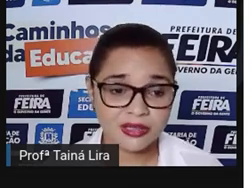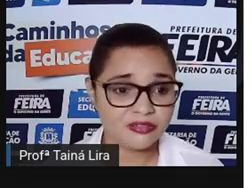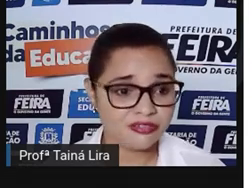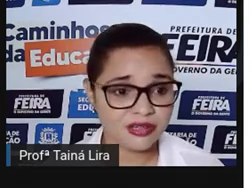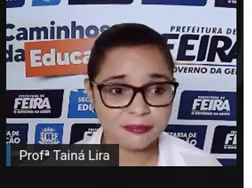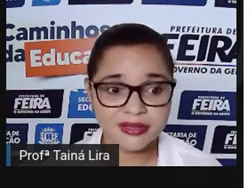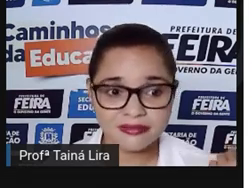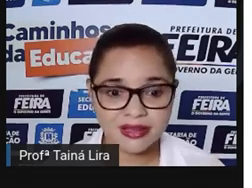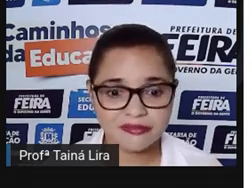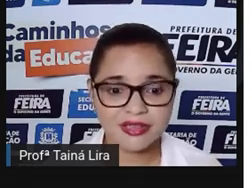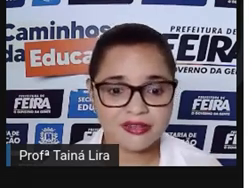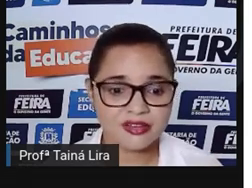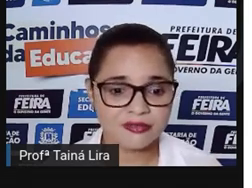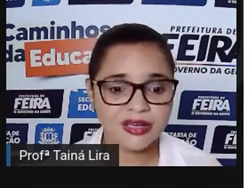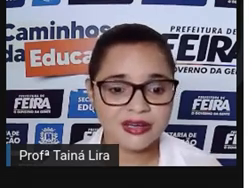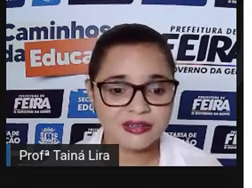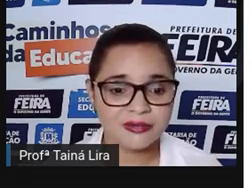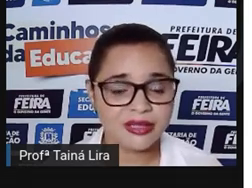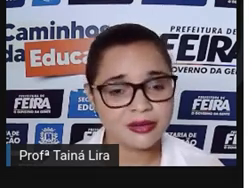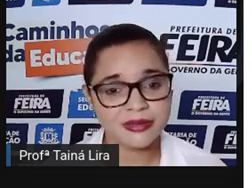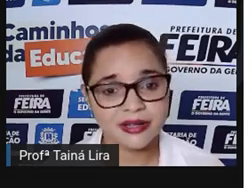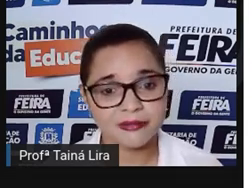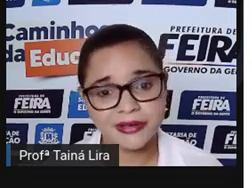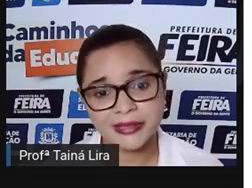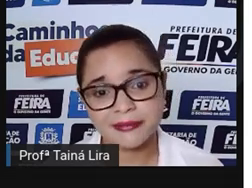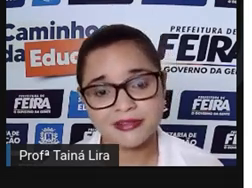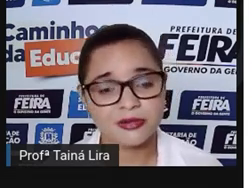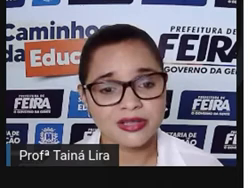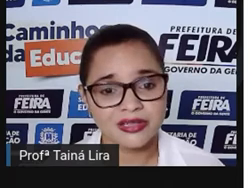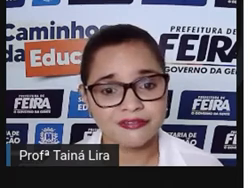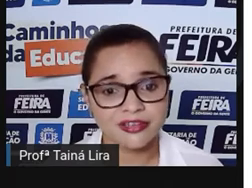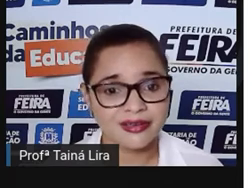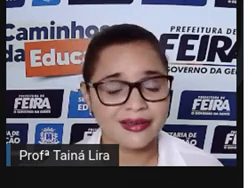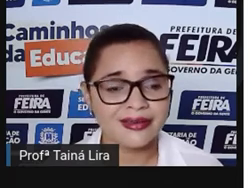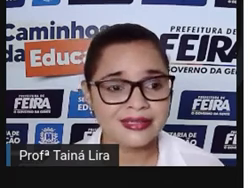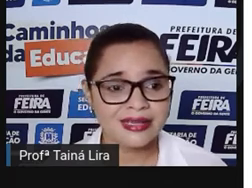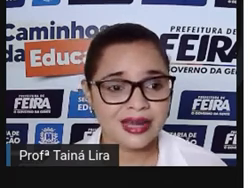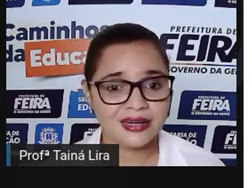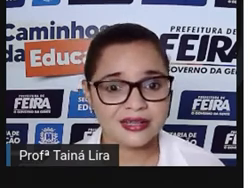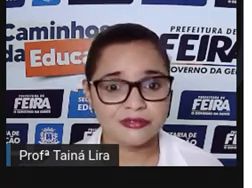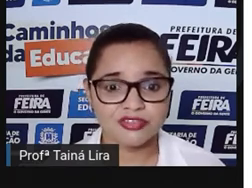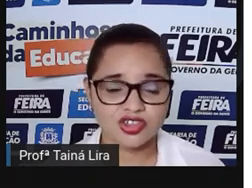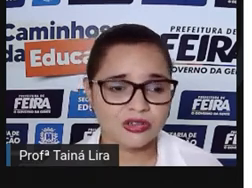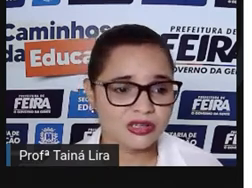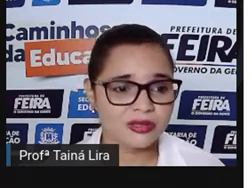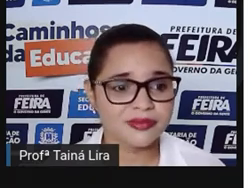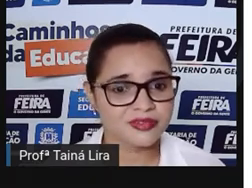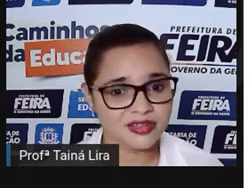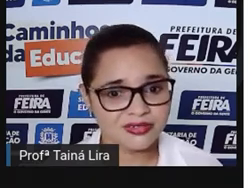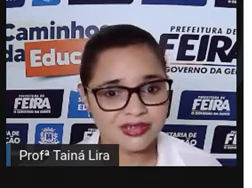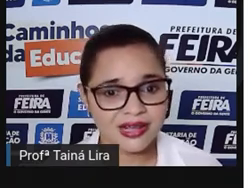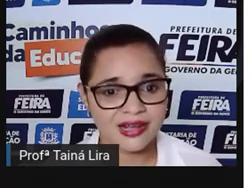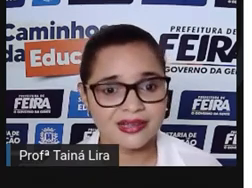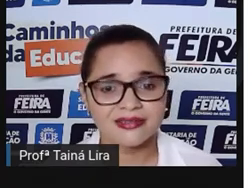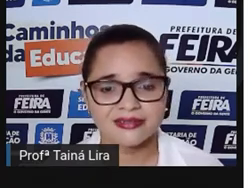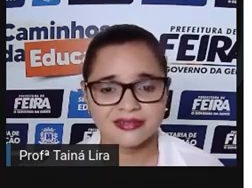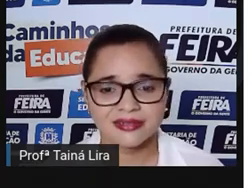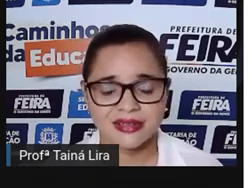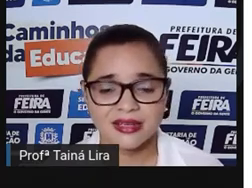a irmã de Felipe não dava atenção a ele, não queria brincar com ele, porque só queria ficar ali no videogame, no